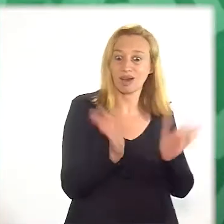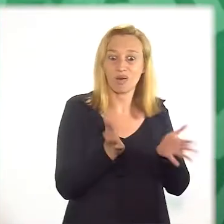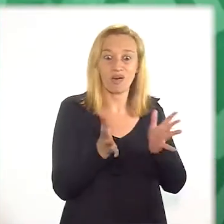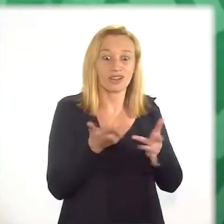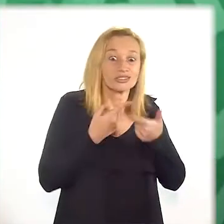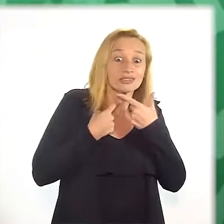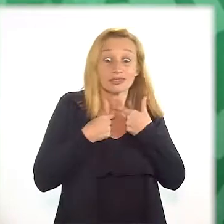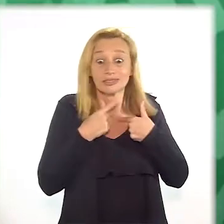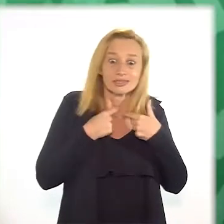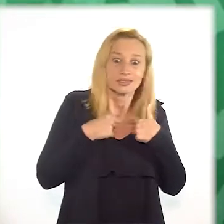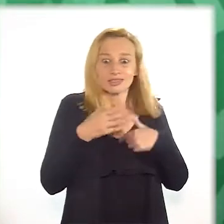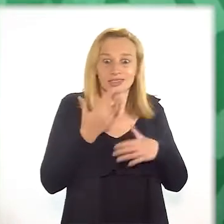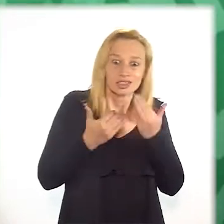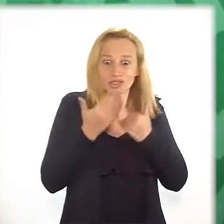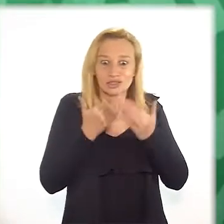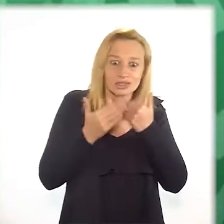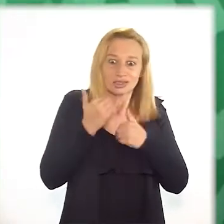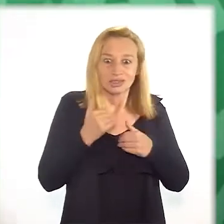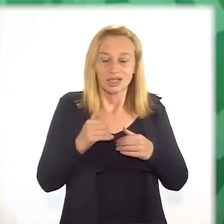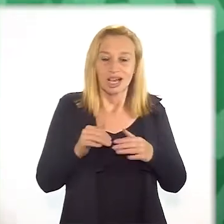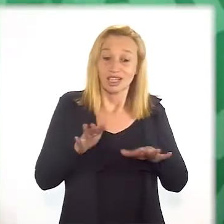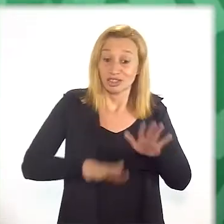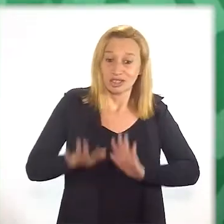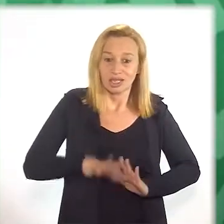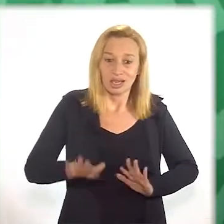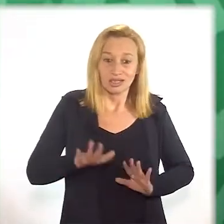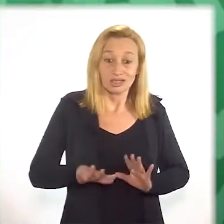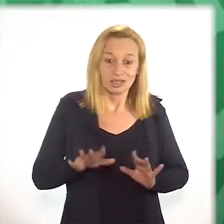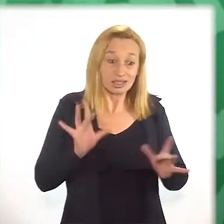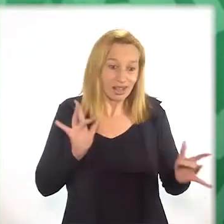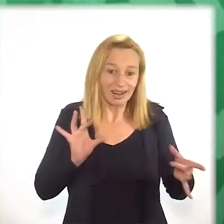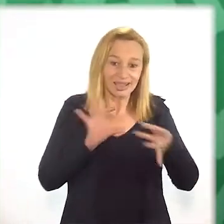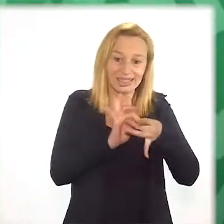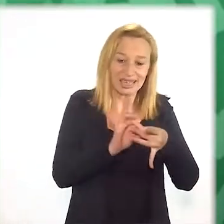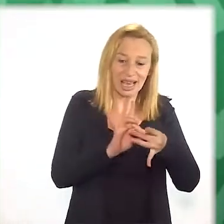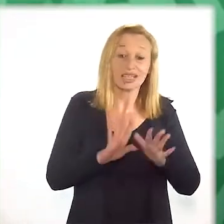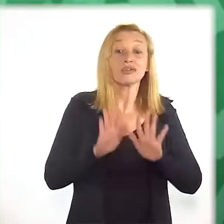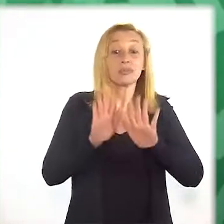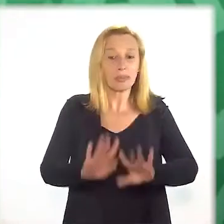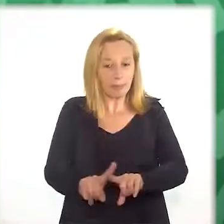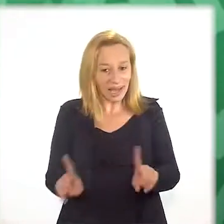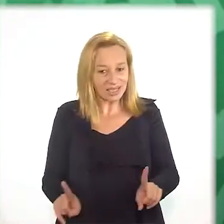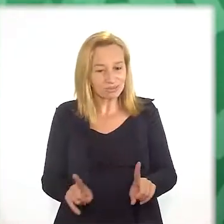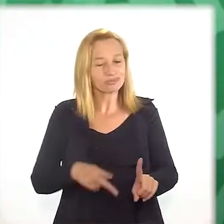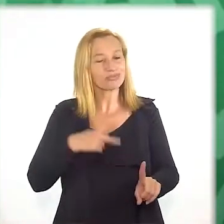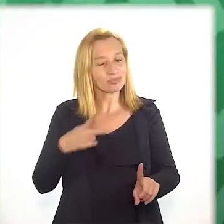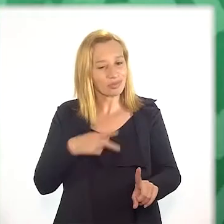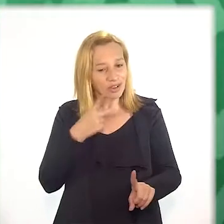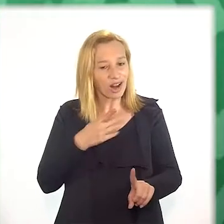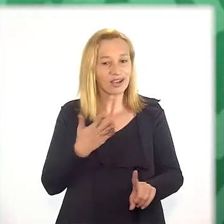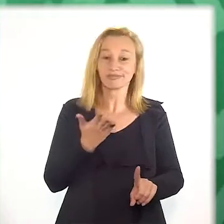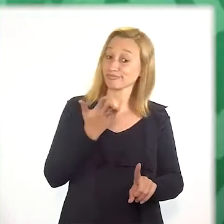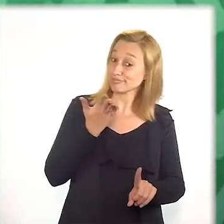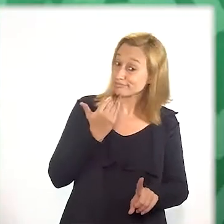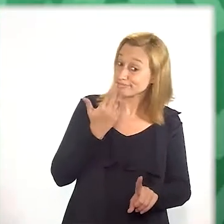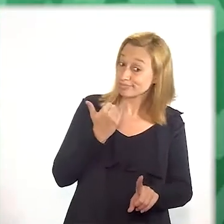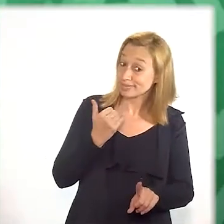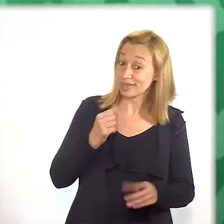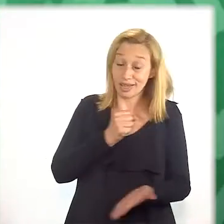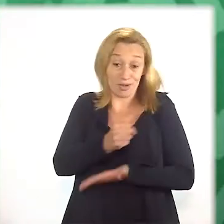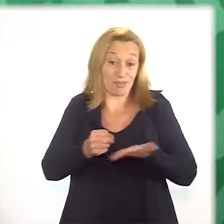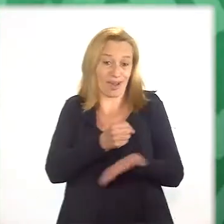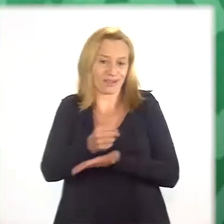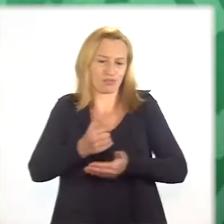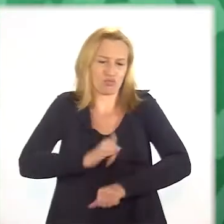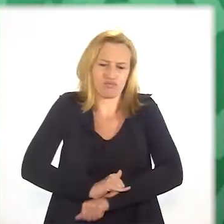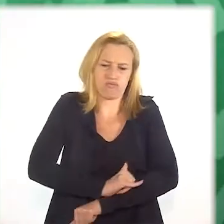agora que as crianças estão super conectadas. Mas vamos começar então falando de alimentação, que é o básico, né? Quando a gente fala aí